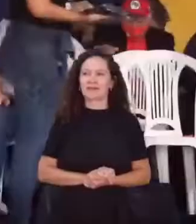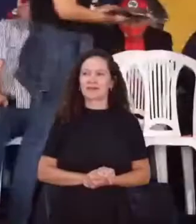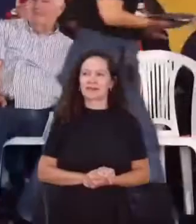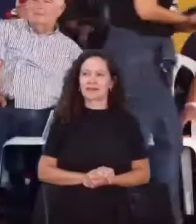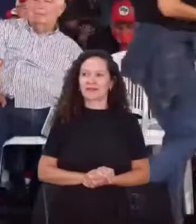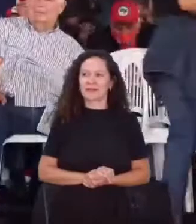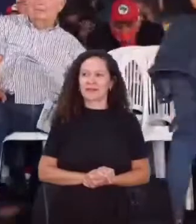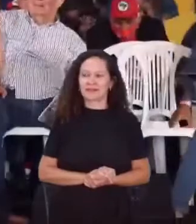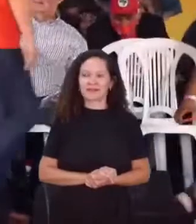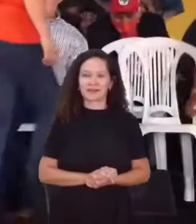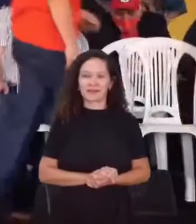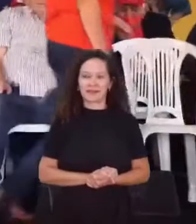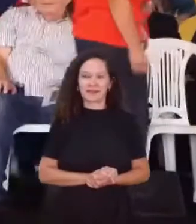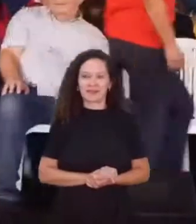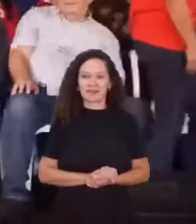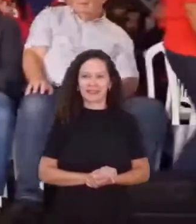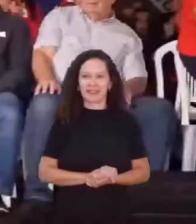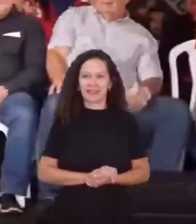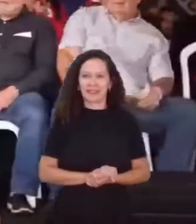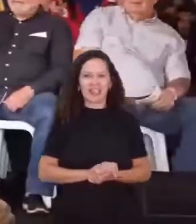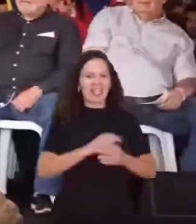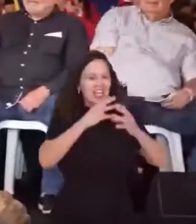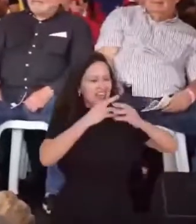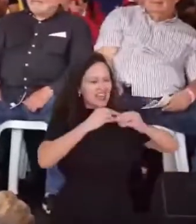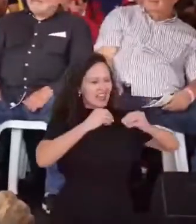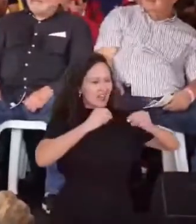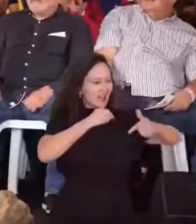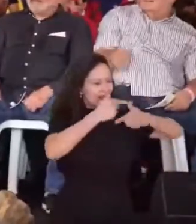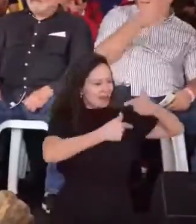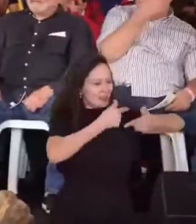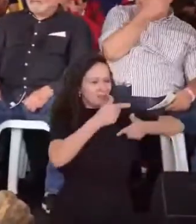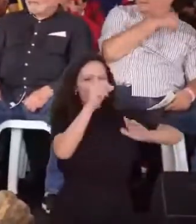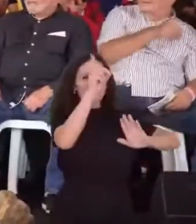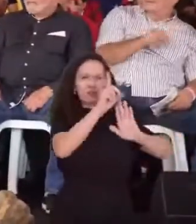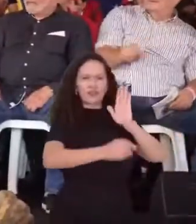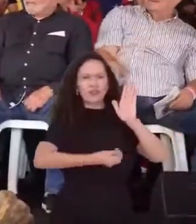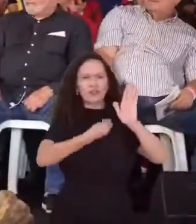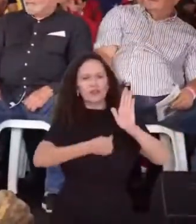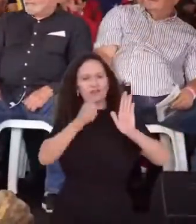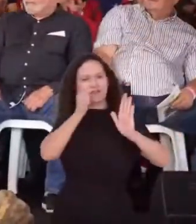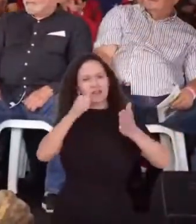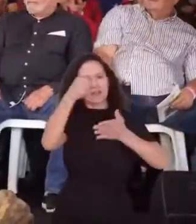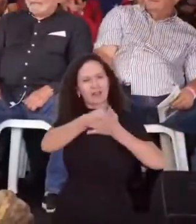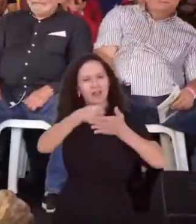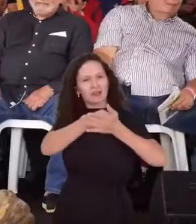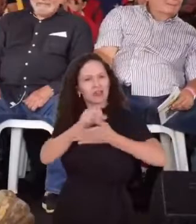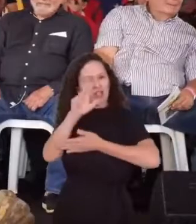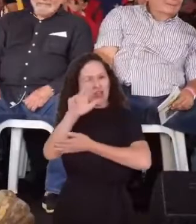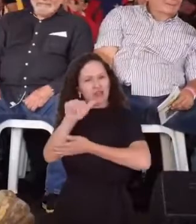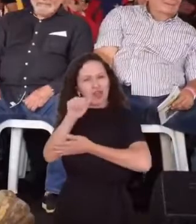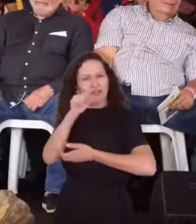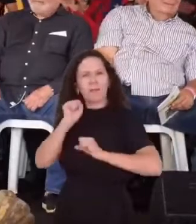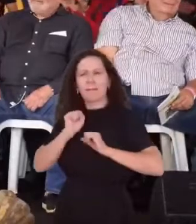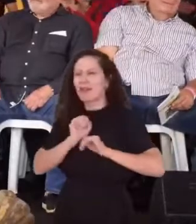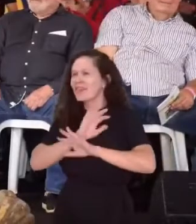Terra, trabalho, direito de existir. Mulheres sem luta não vão sucumbir. Viva as mulheres sem terra!